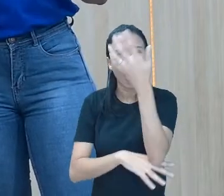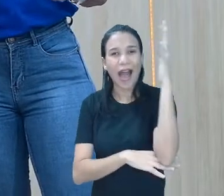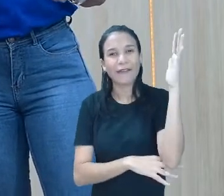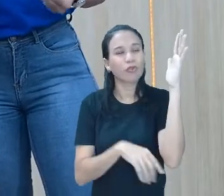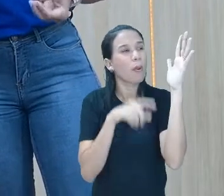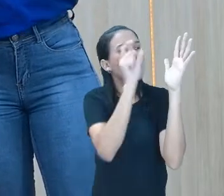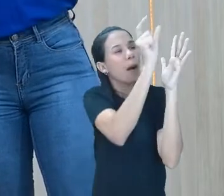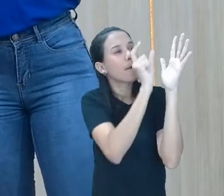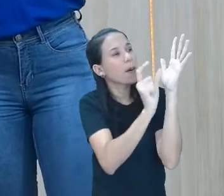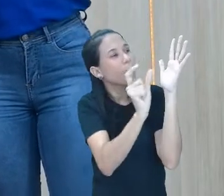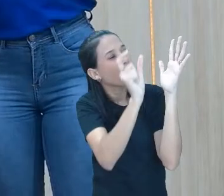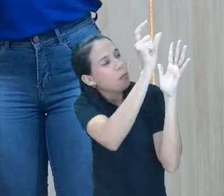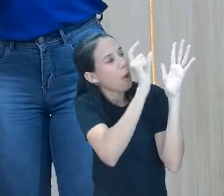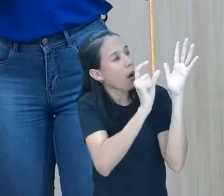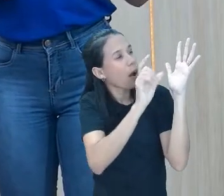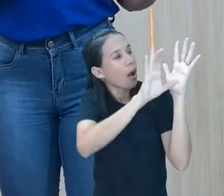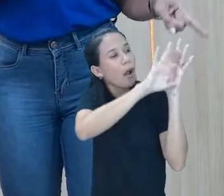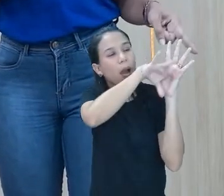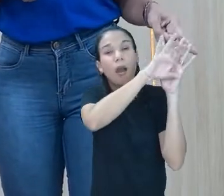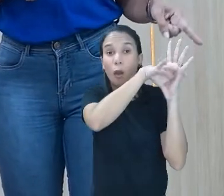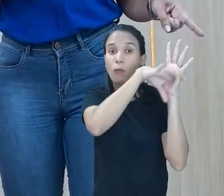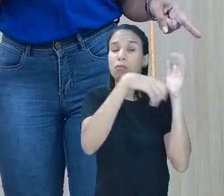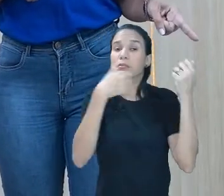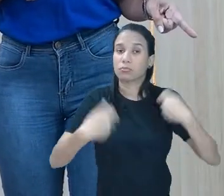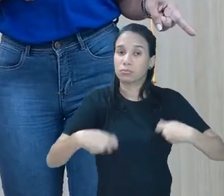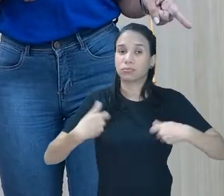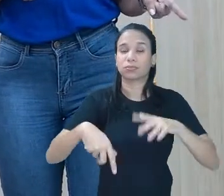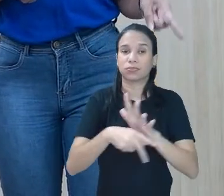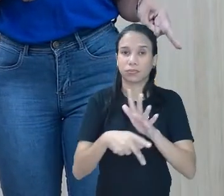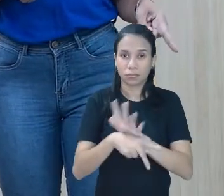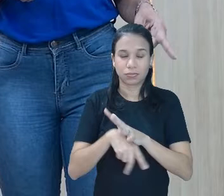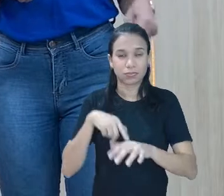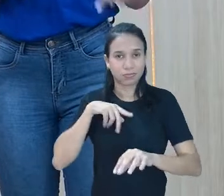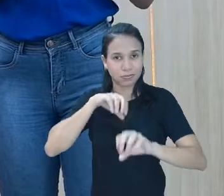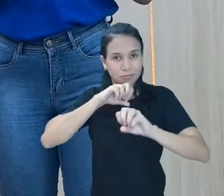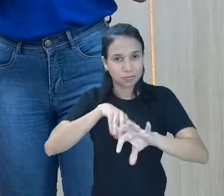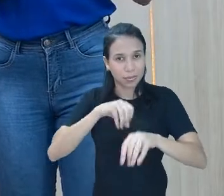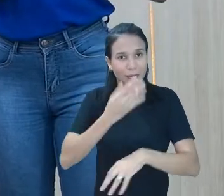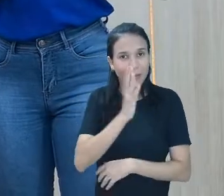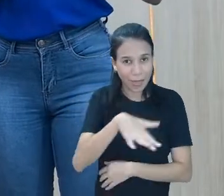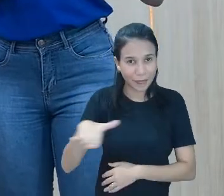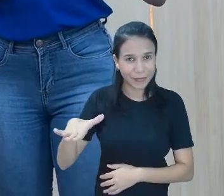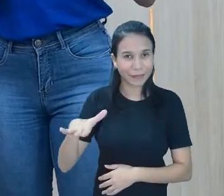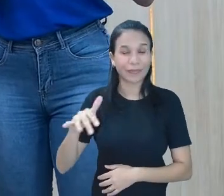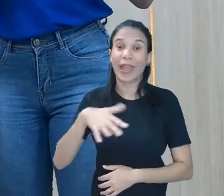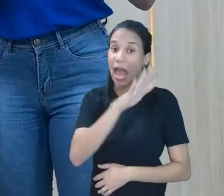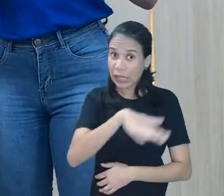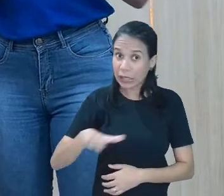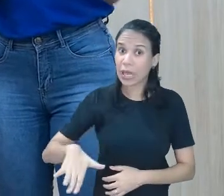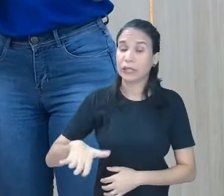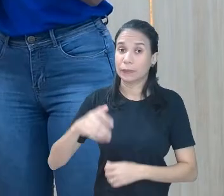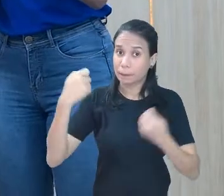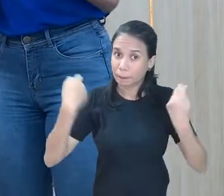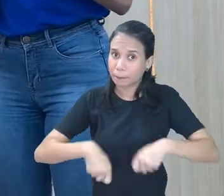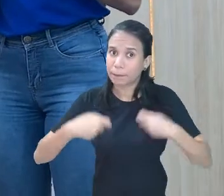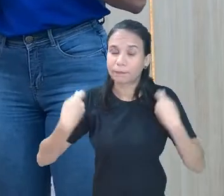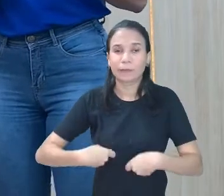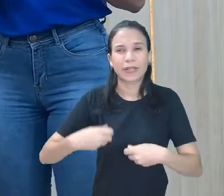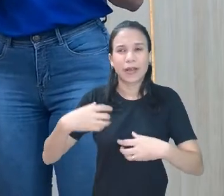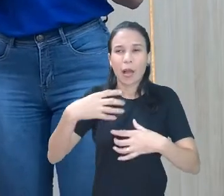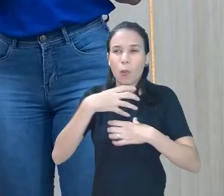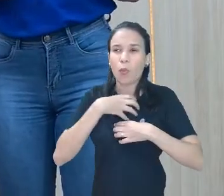conceitos importantes que precisam ser trabalhados na educação infantil. As crianças precisam se apropriar